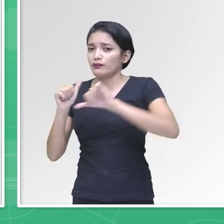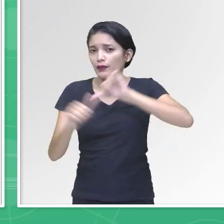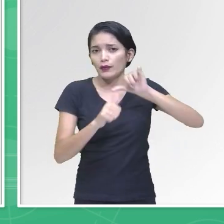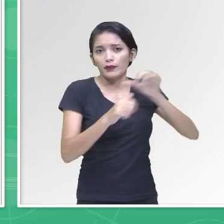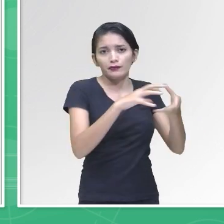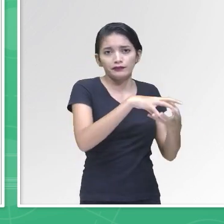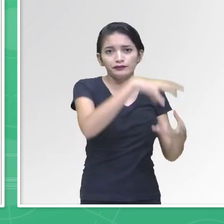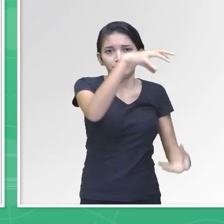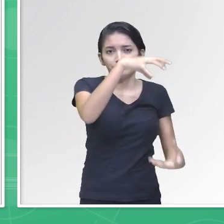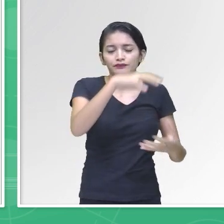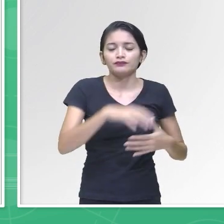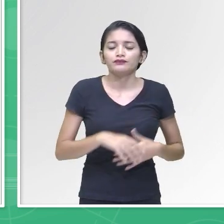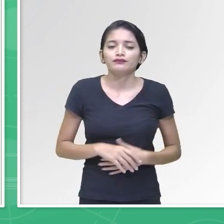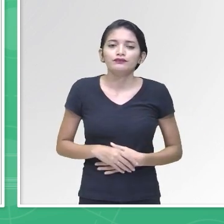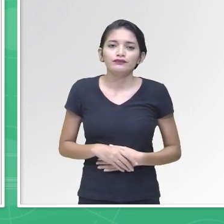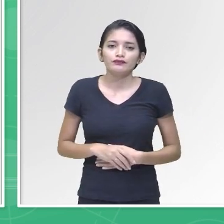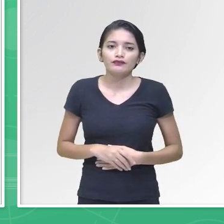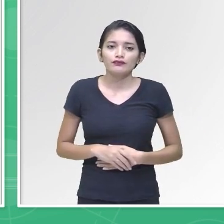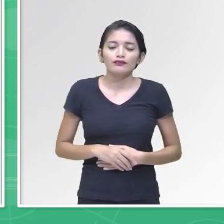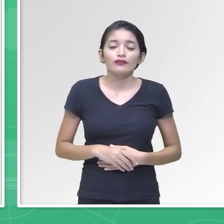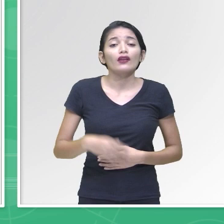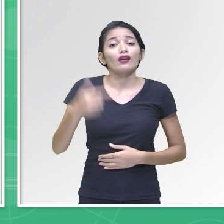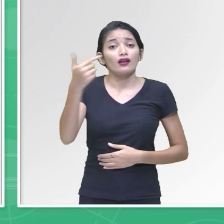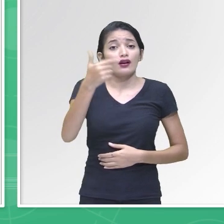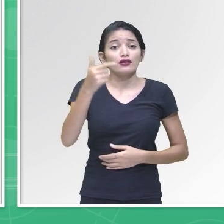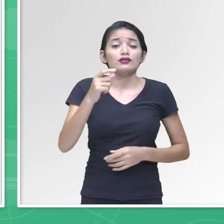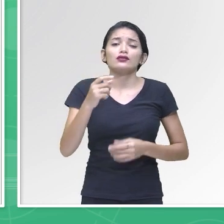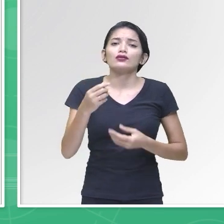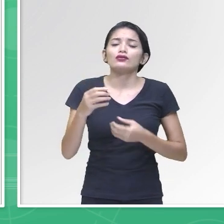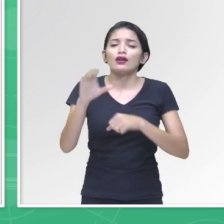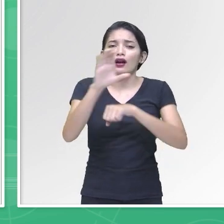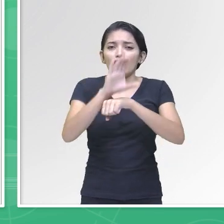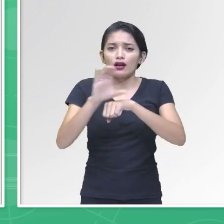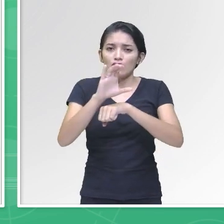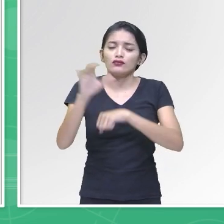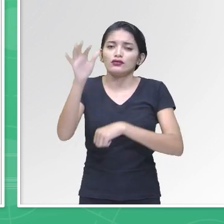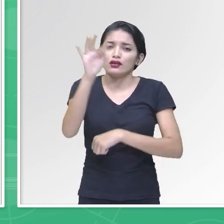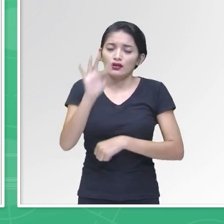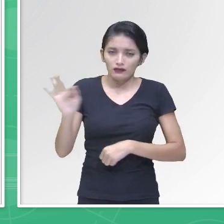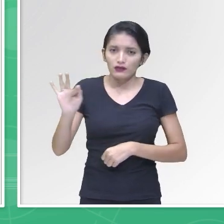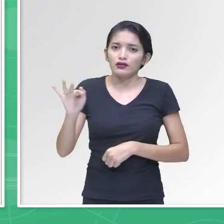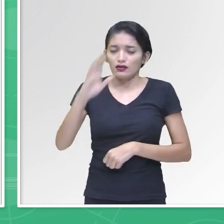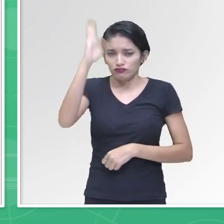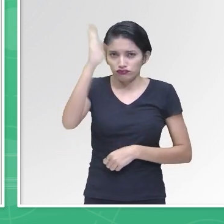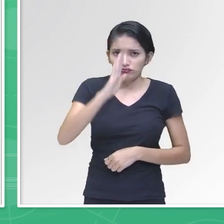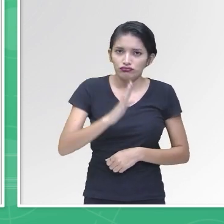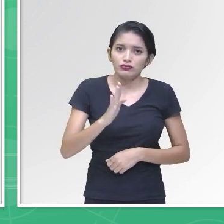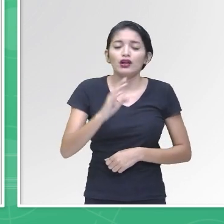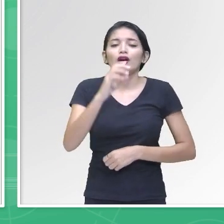adulta. A questão número 2 fala sobre a Constituição Federal do Brasil de